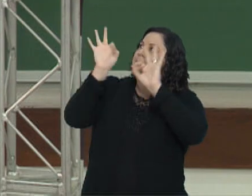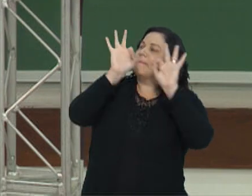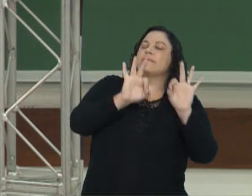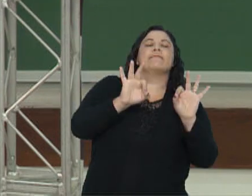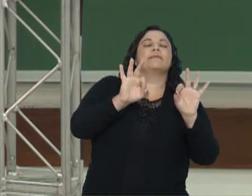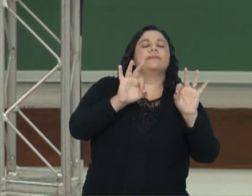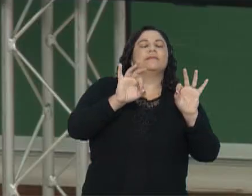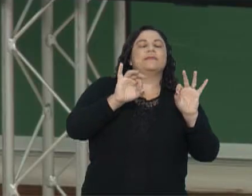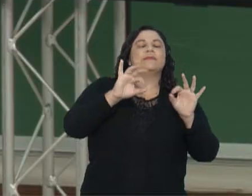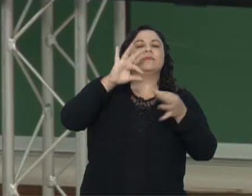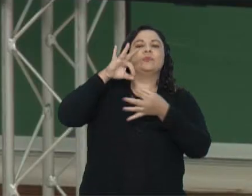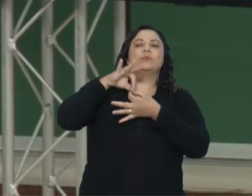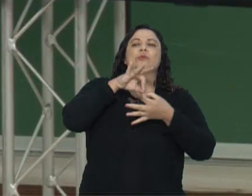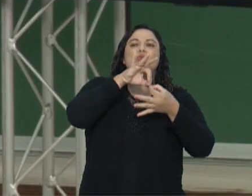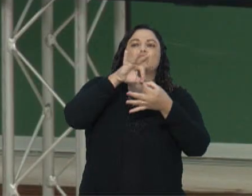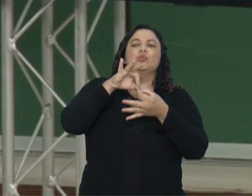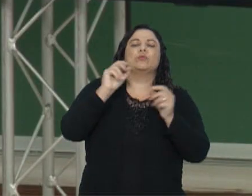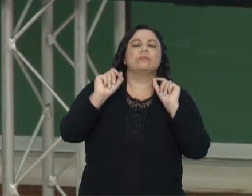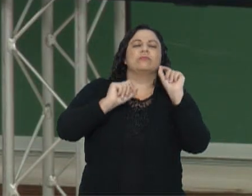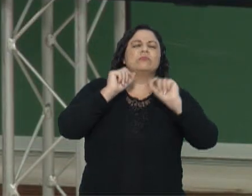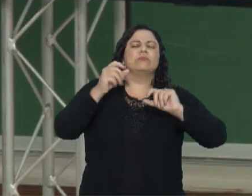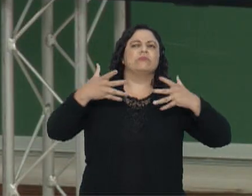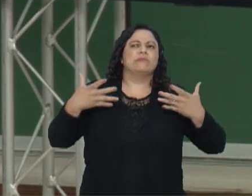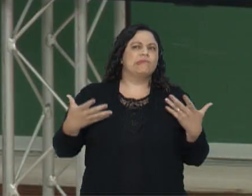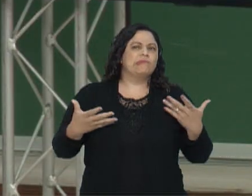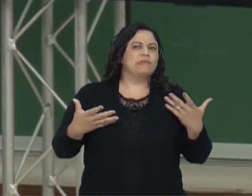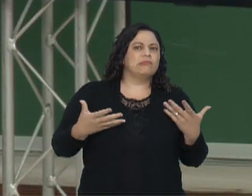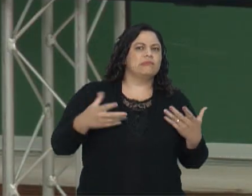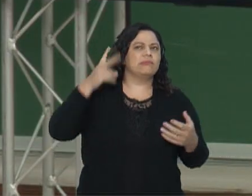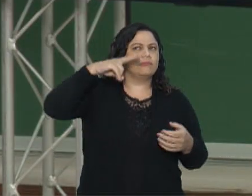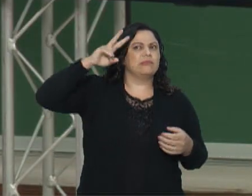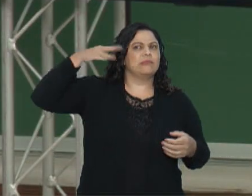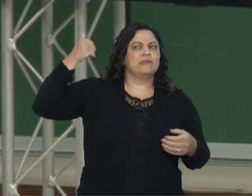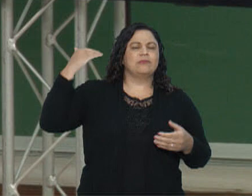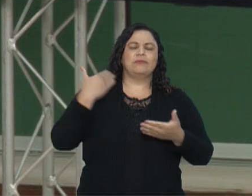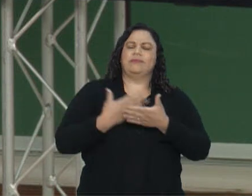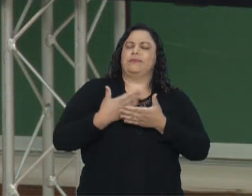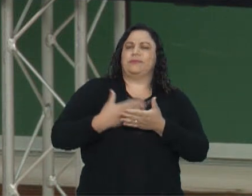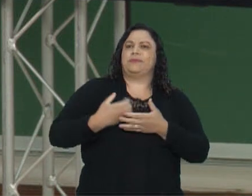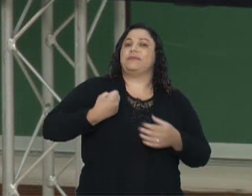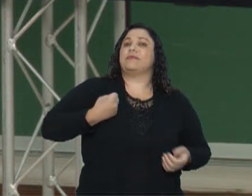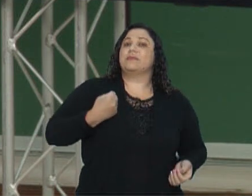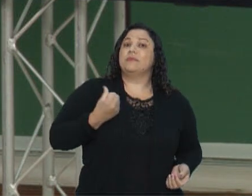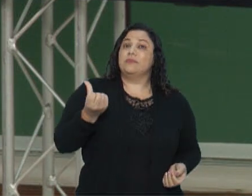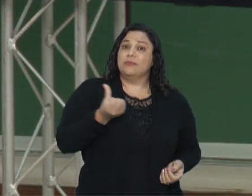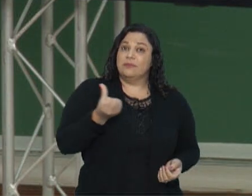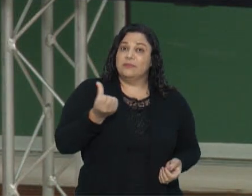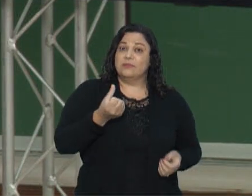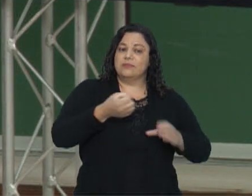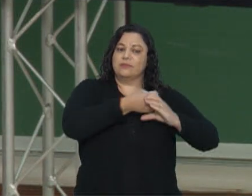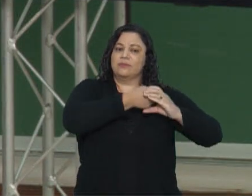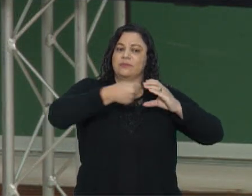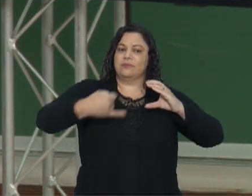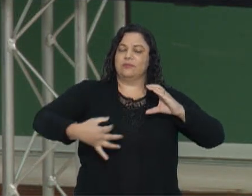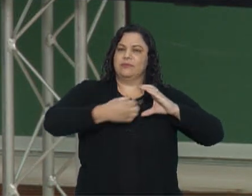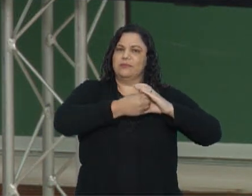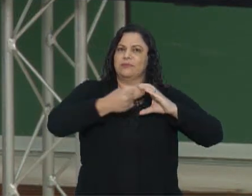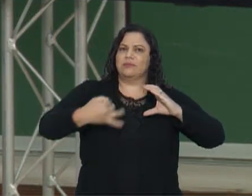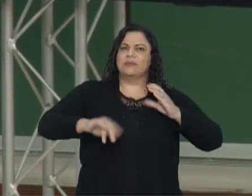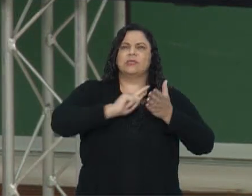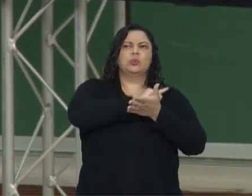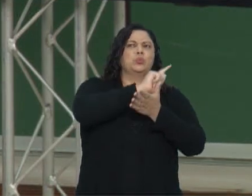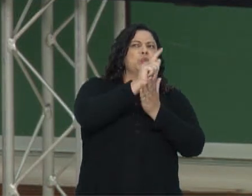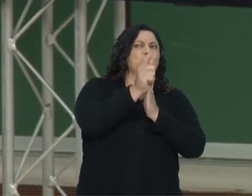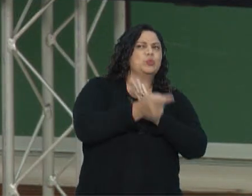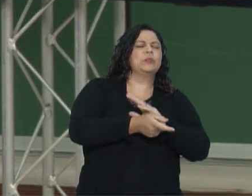ahí está el género textual horóscopo. ¿Lembran? Voltam lá na aula de número 6 que o professor trouxe as características desse gênero. Como é que ele